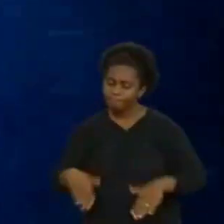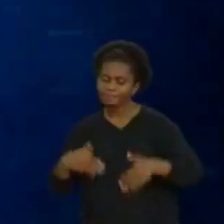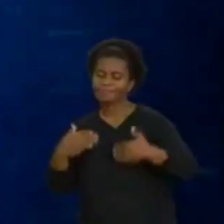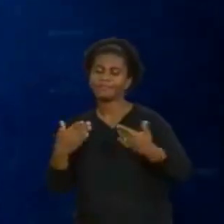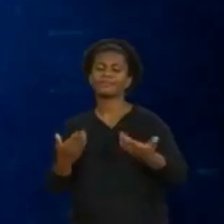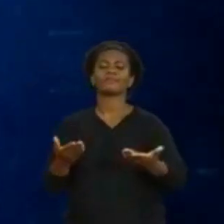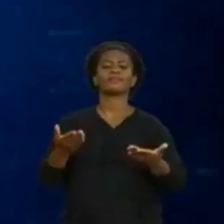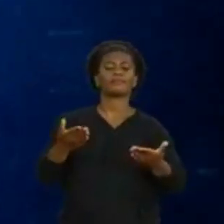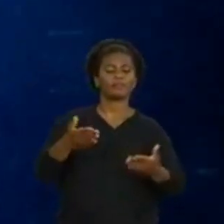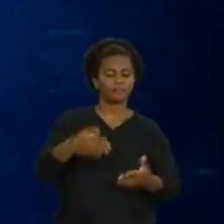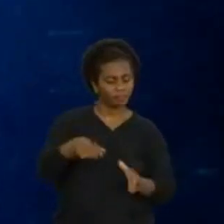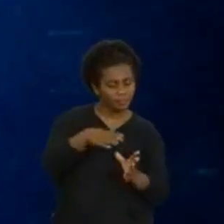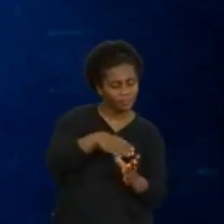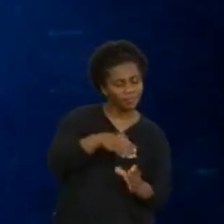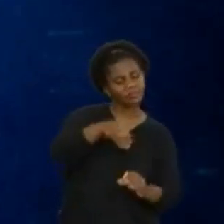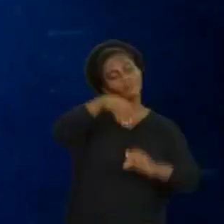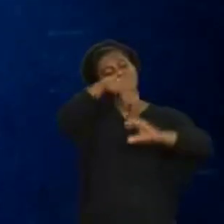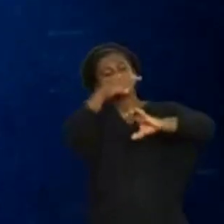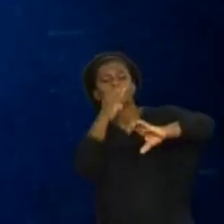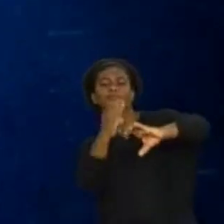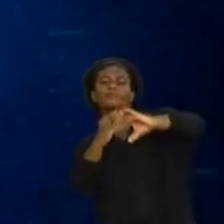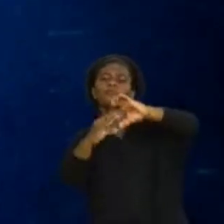Então,